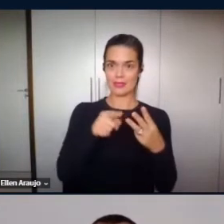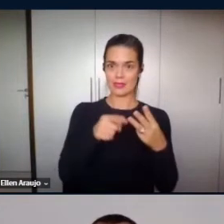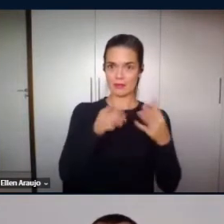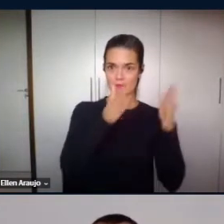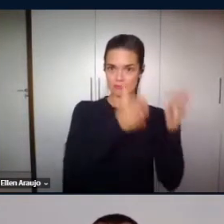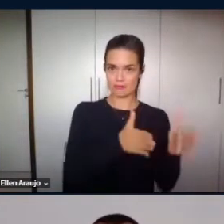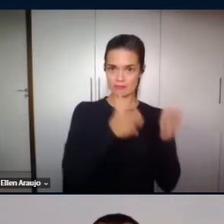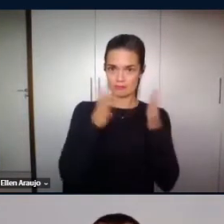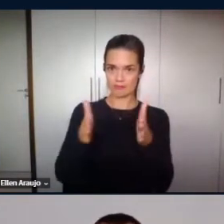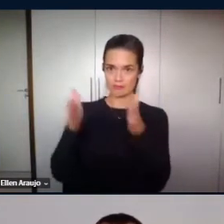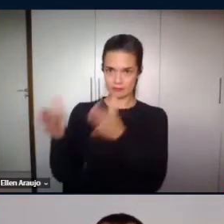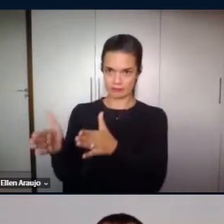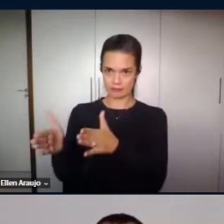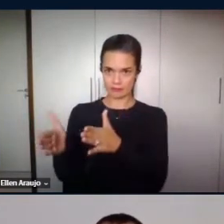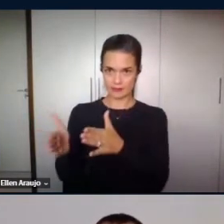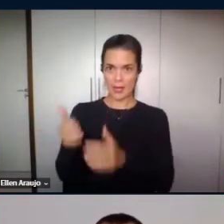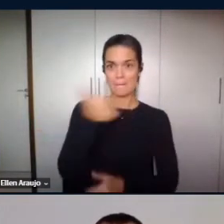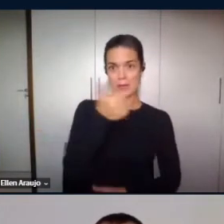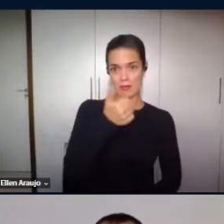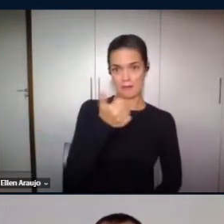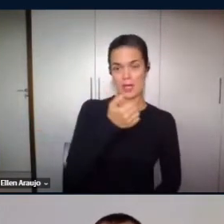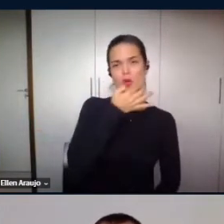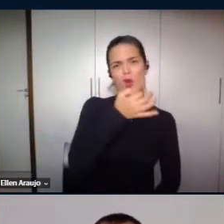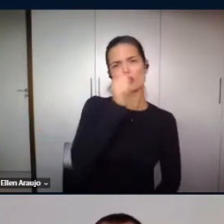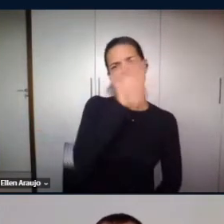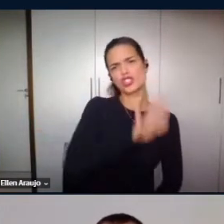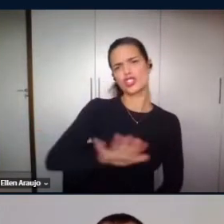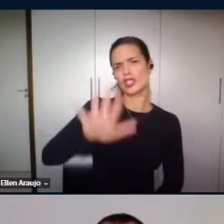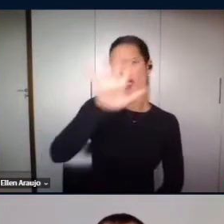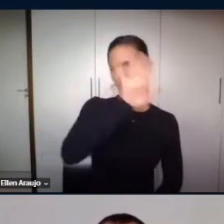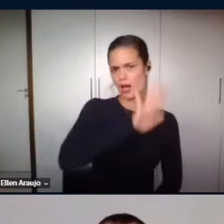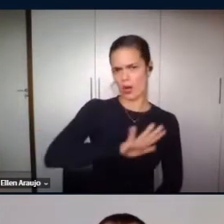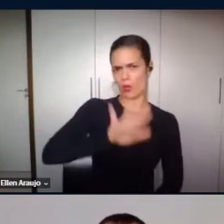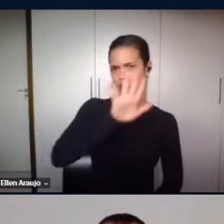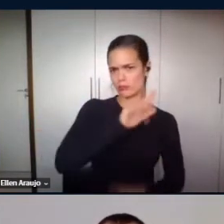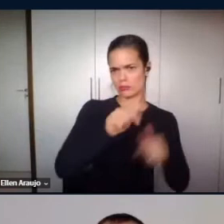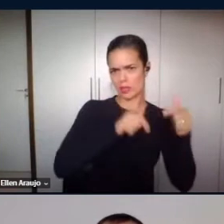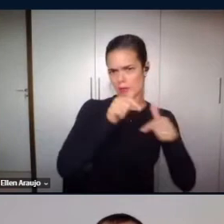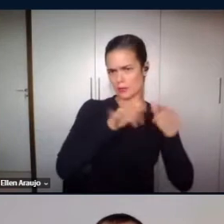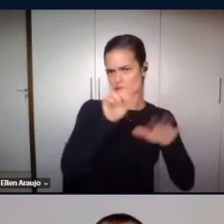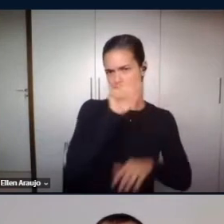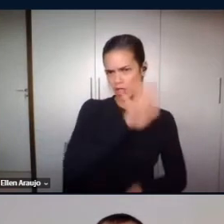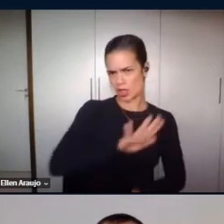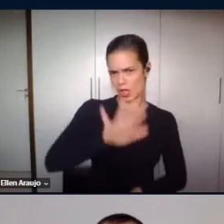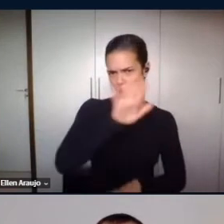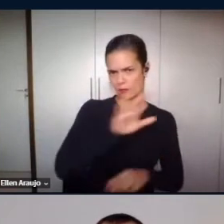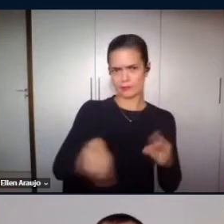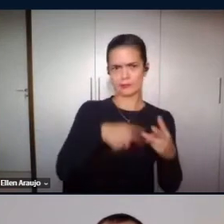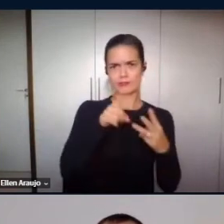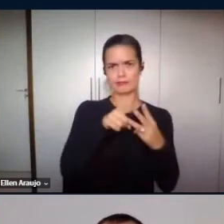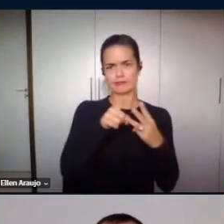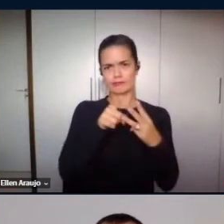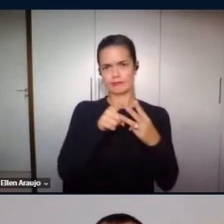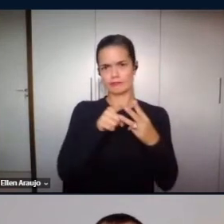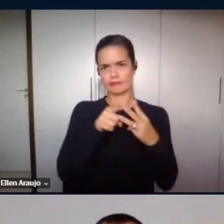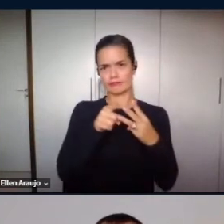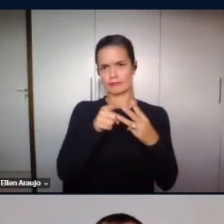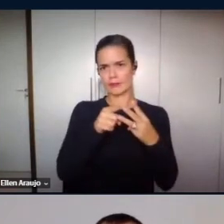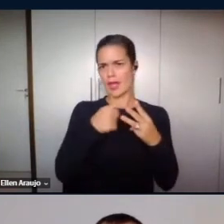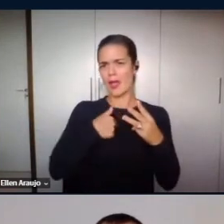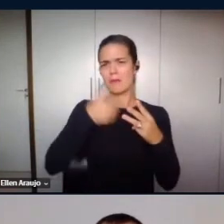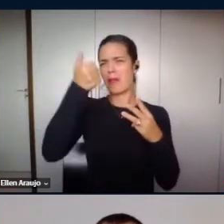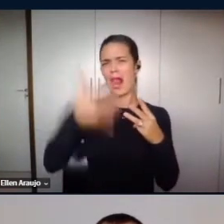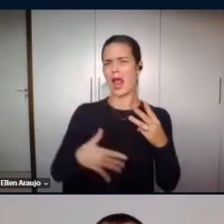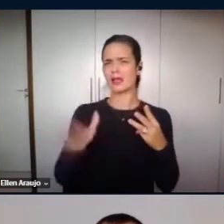um comentário geral, considerações gerais sobre o trabalho. Depois, eu não vou falar, mas eu vou te enviar e enviar